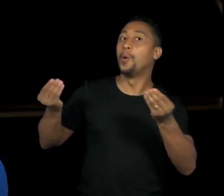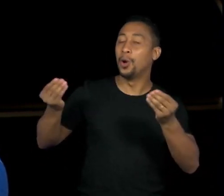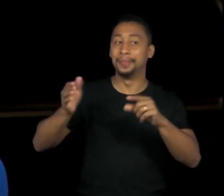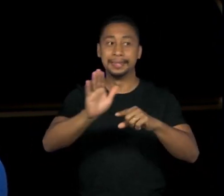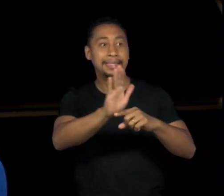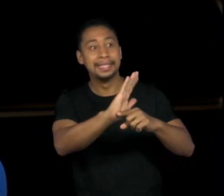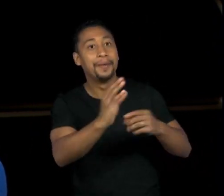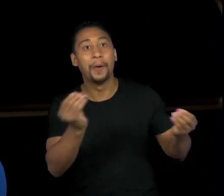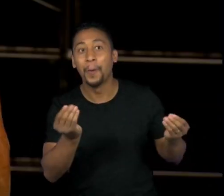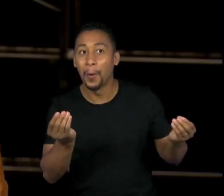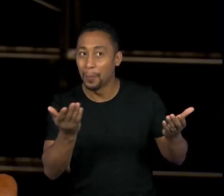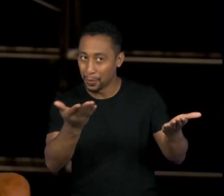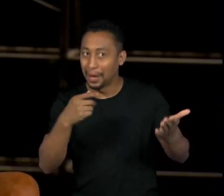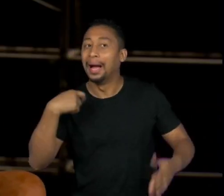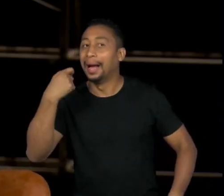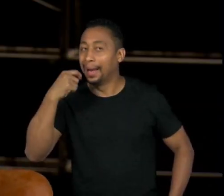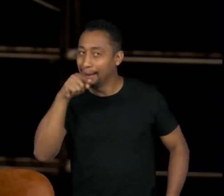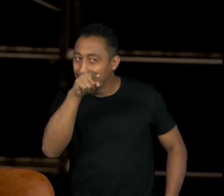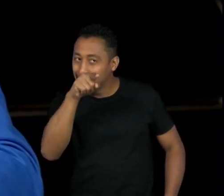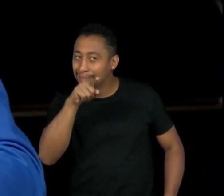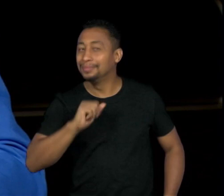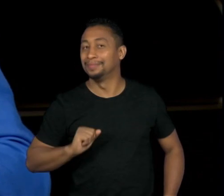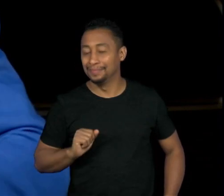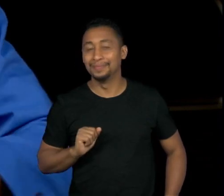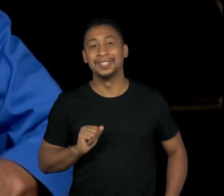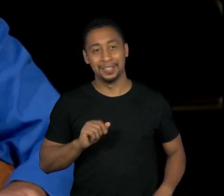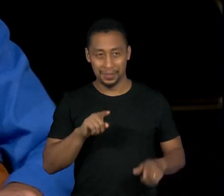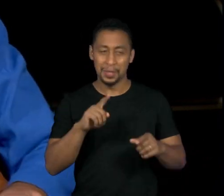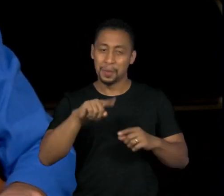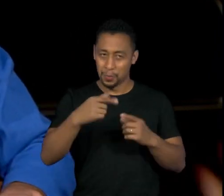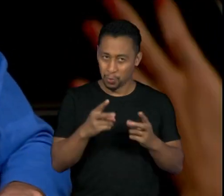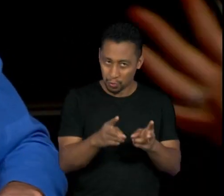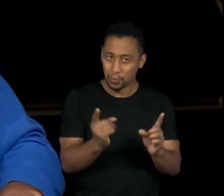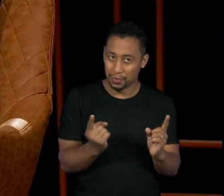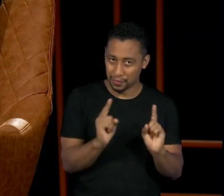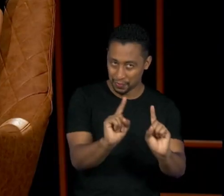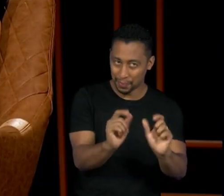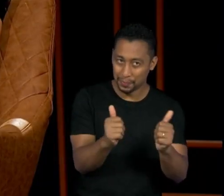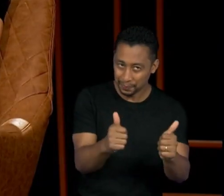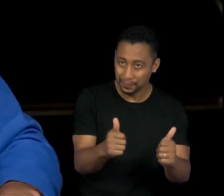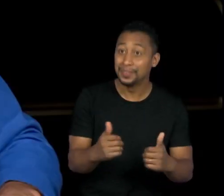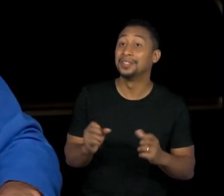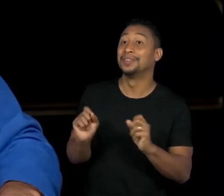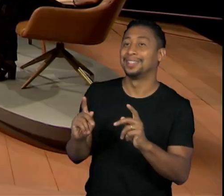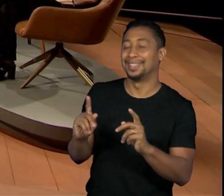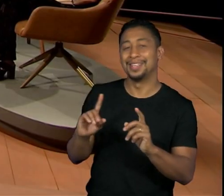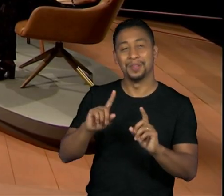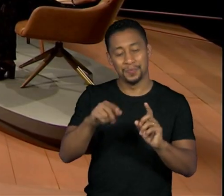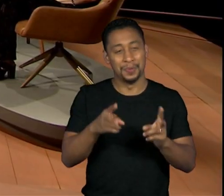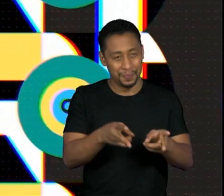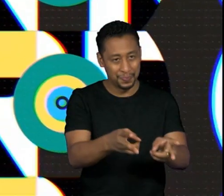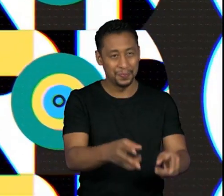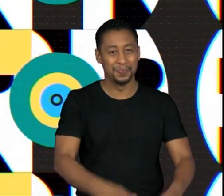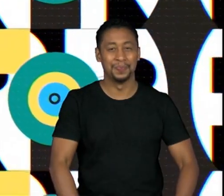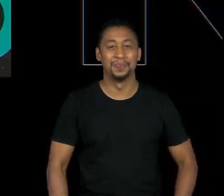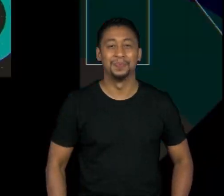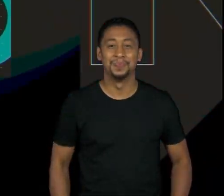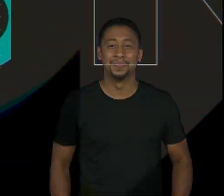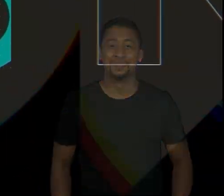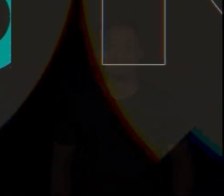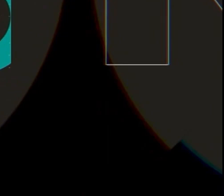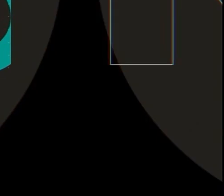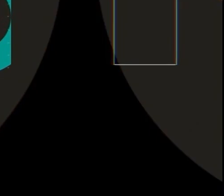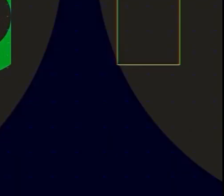cinema, olha a atriz aí, olha a atriz aí. E novos projetos, tá bom? Tá bom. Voltamos já com o Persona.